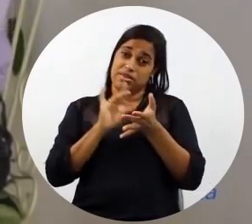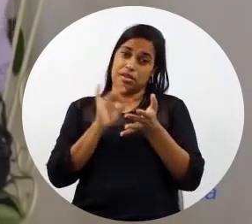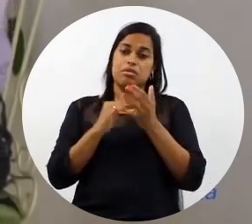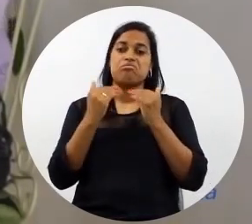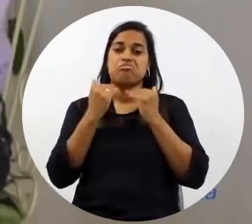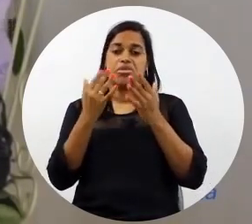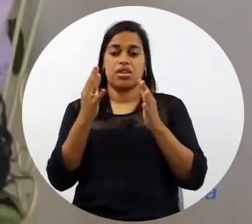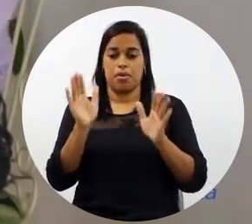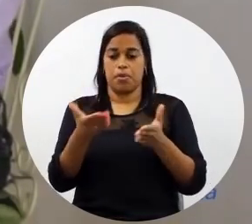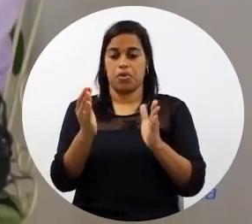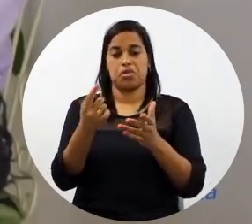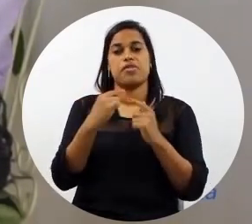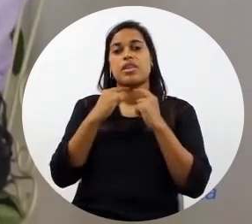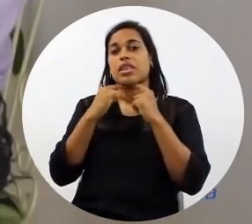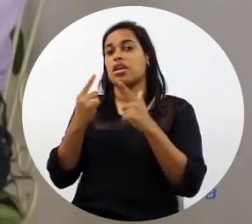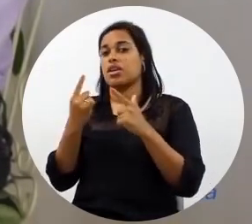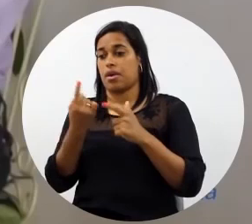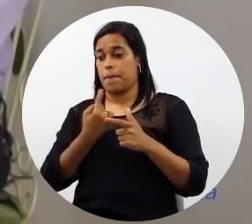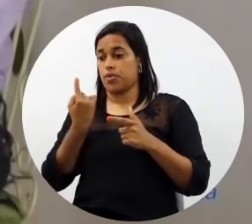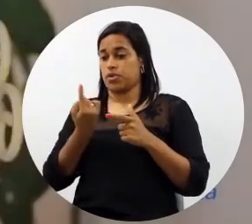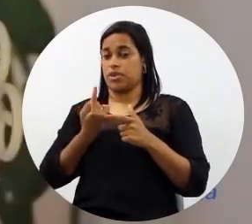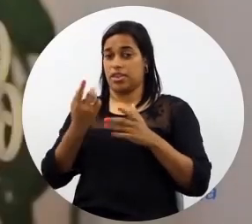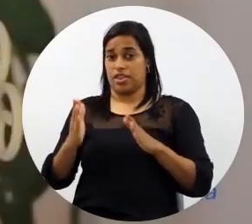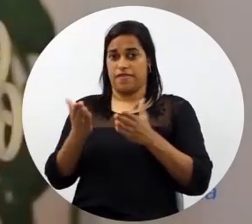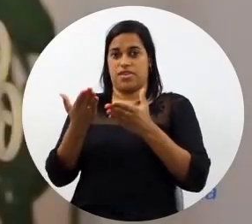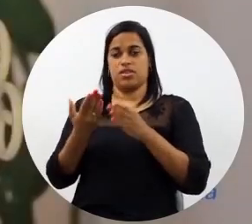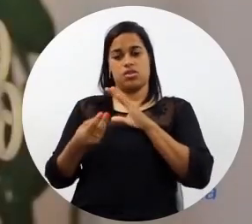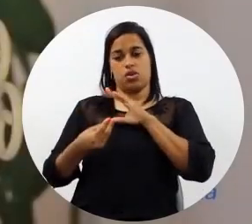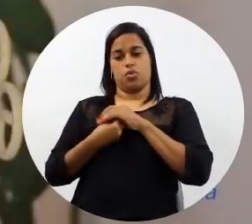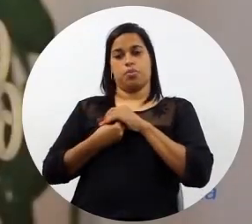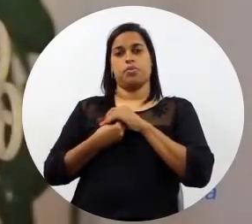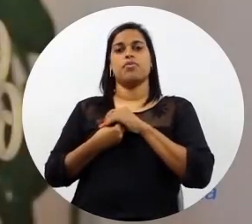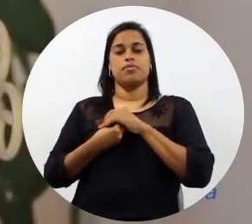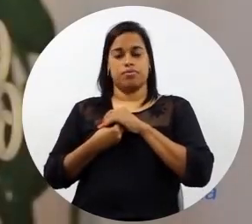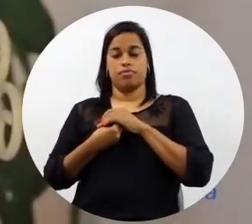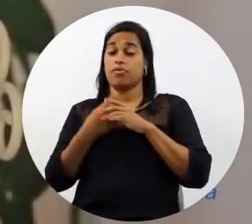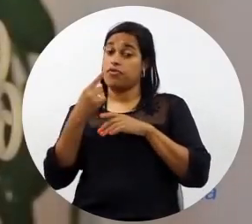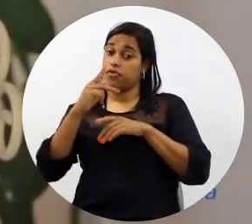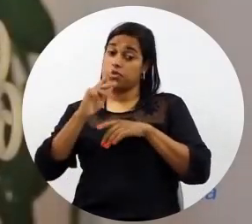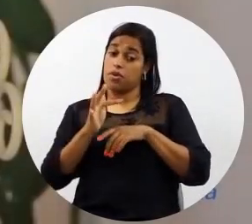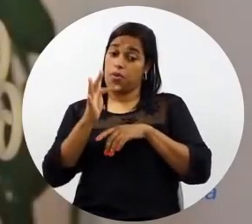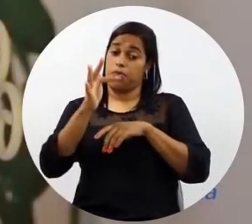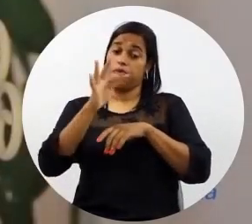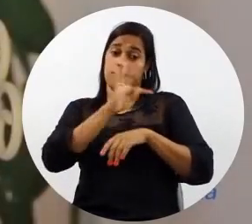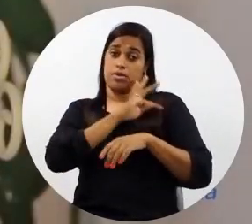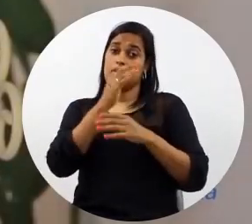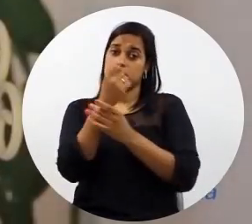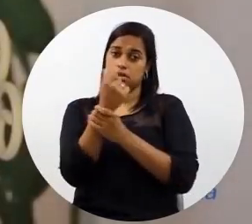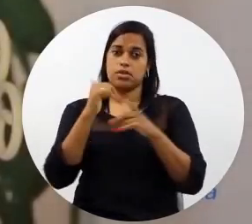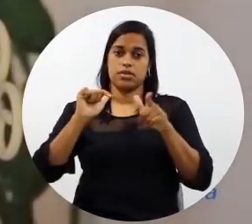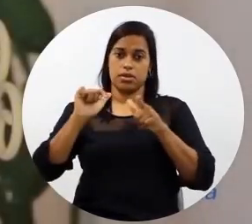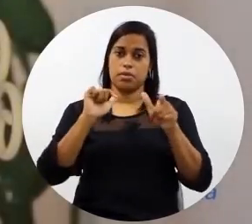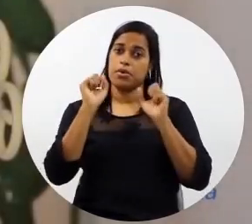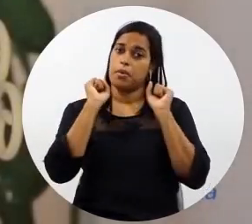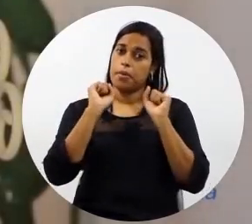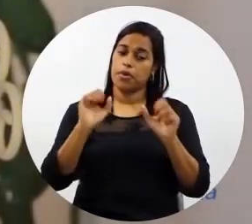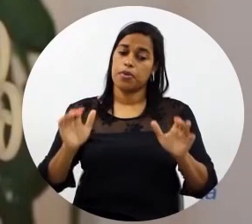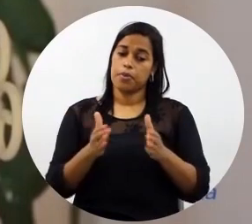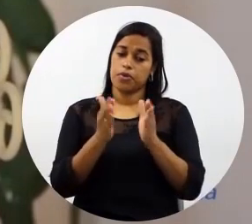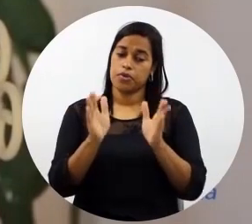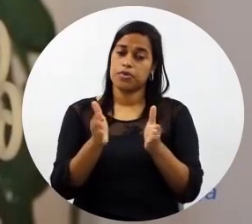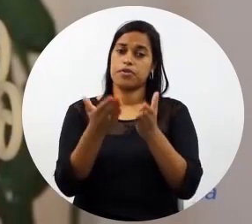motiva ninguém, né? Motivação é algo interno, mas você, como futuro técnico de segurança, você vai poder